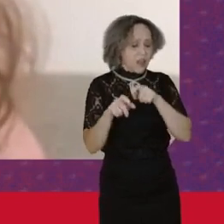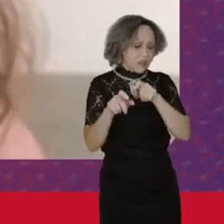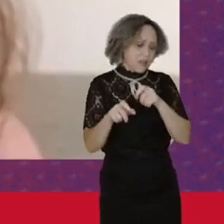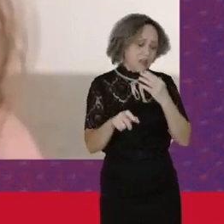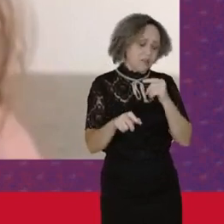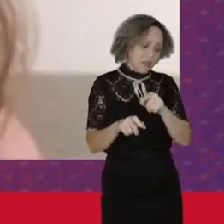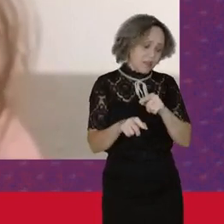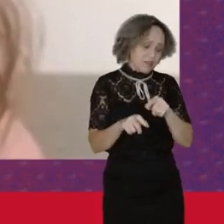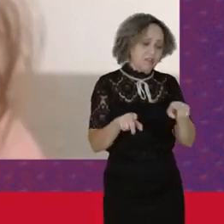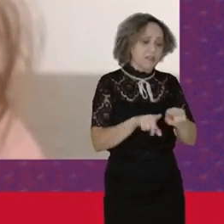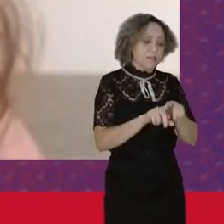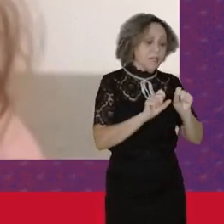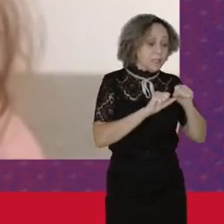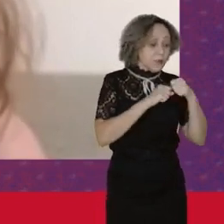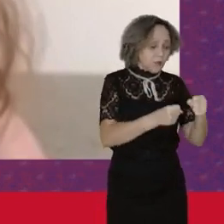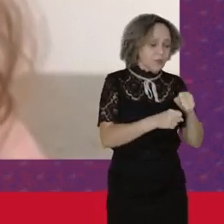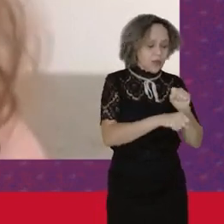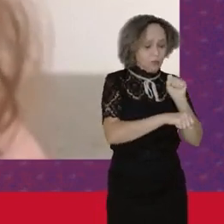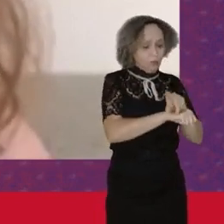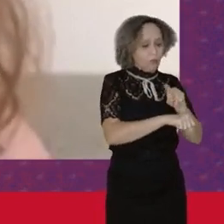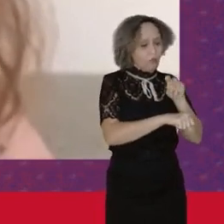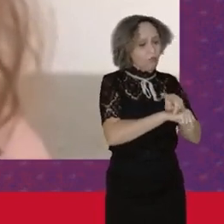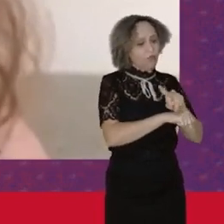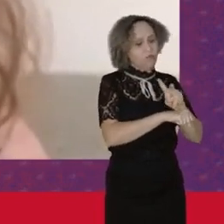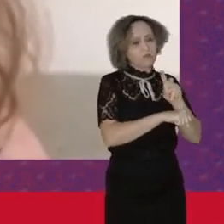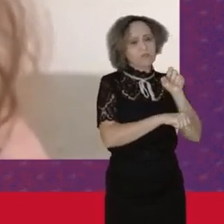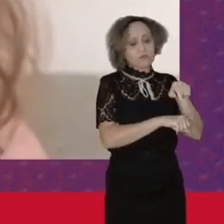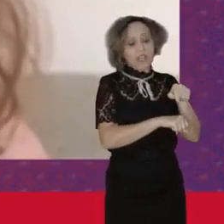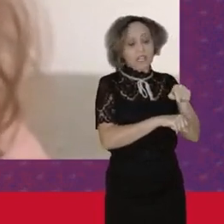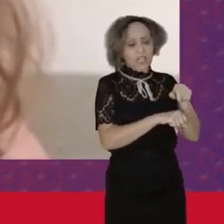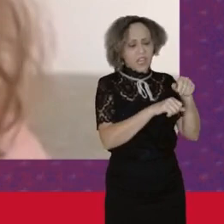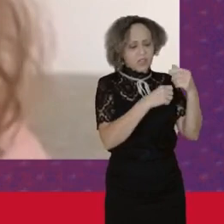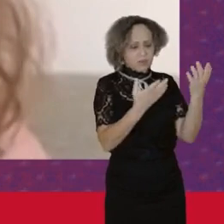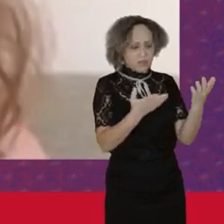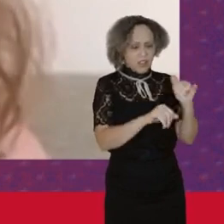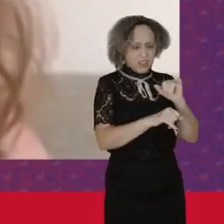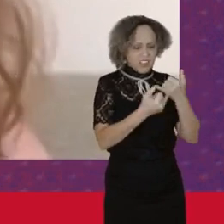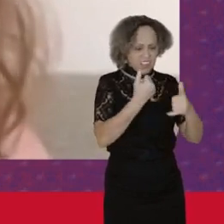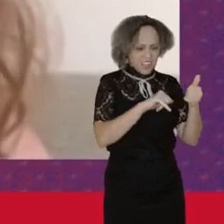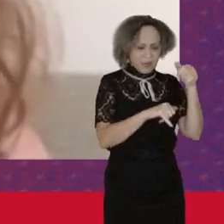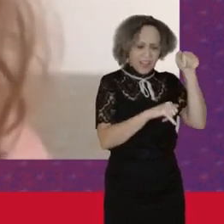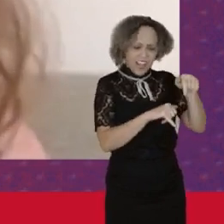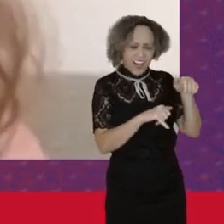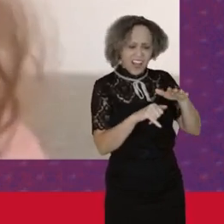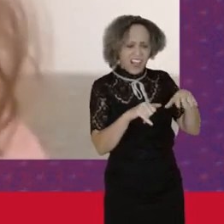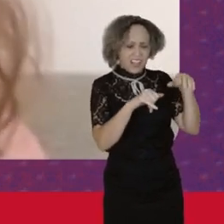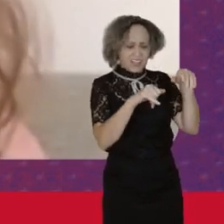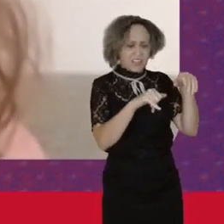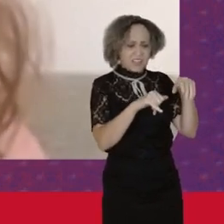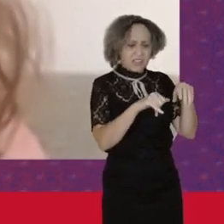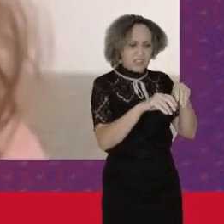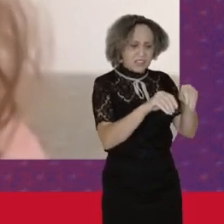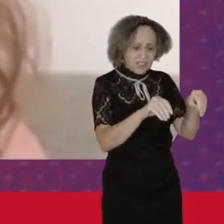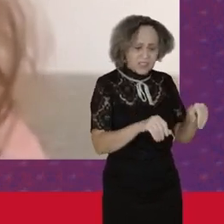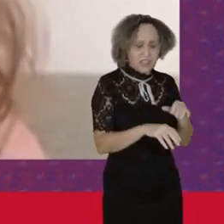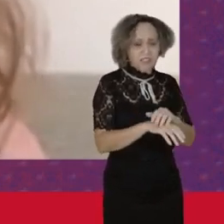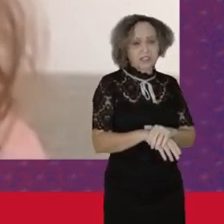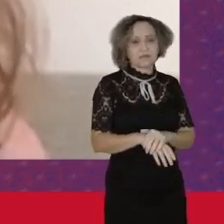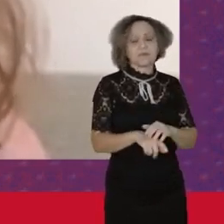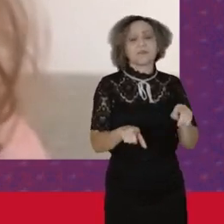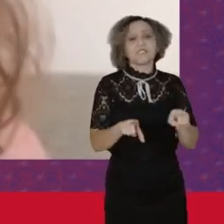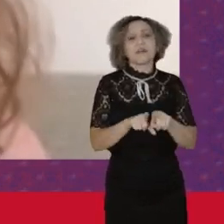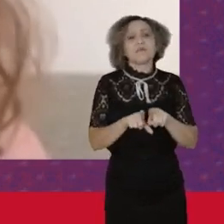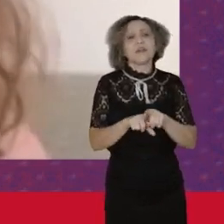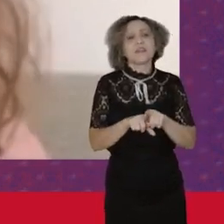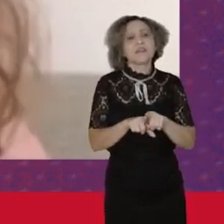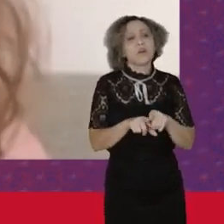do combate aos agrotóxicos, e falar, finalmente, da questão das políticas públicas já construídas, né, de apoio às mulheres rurais, e